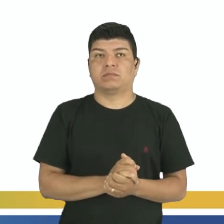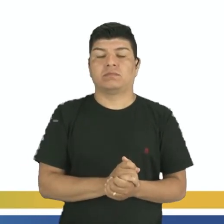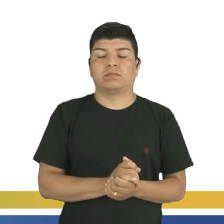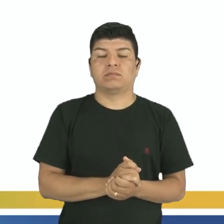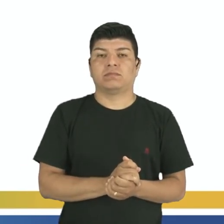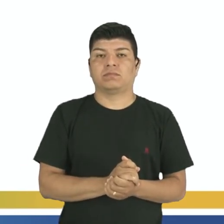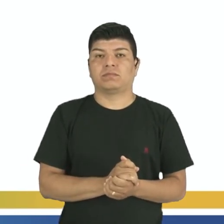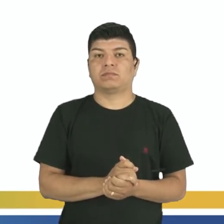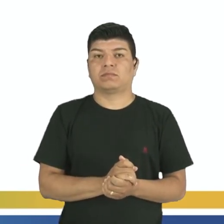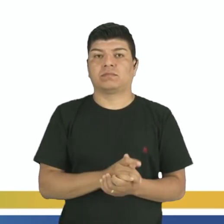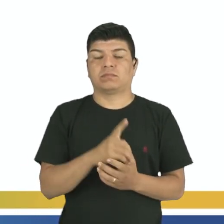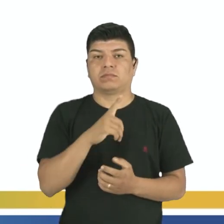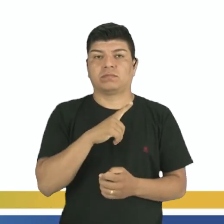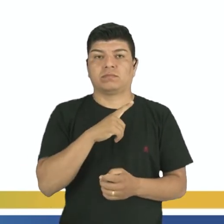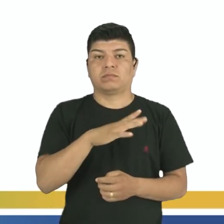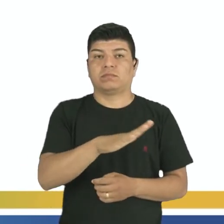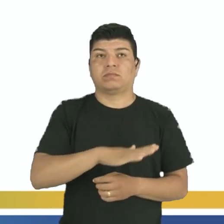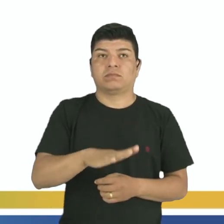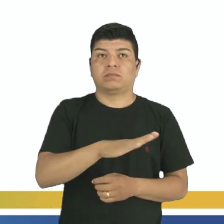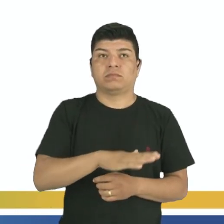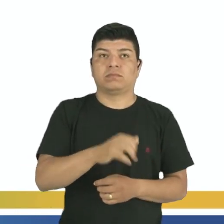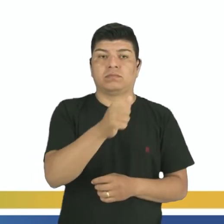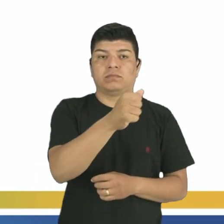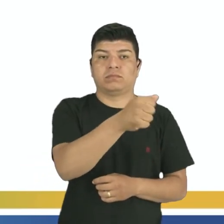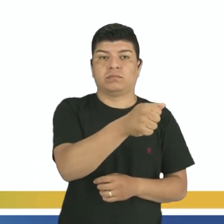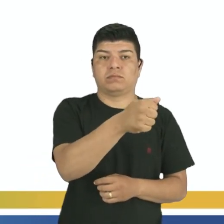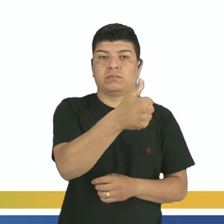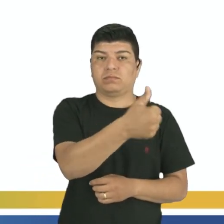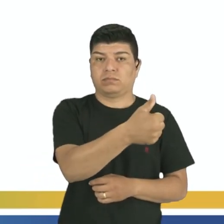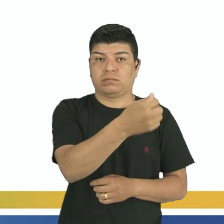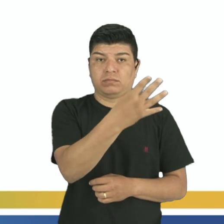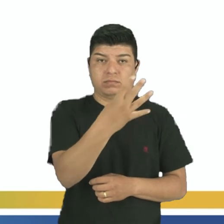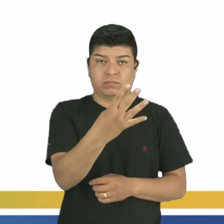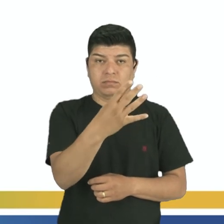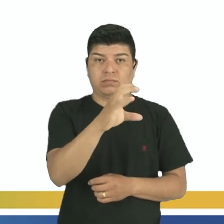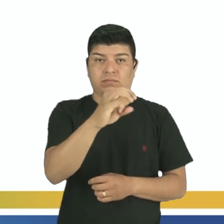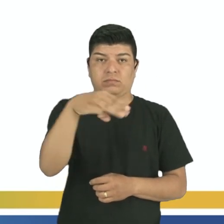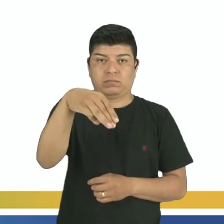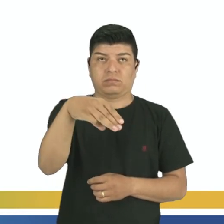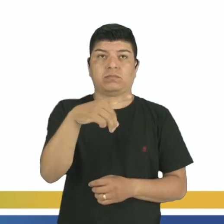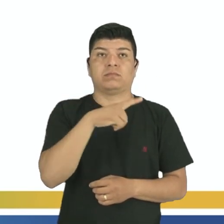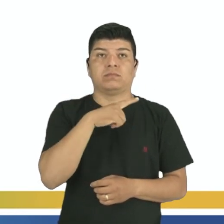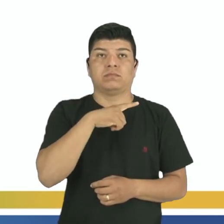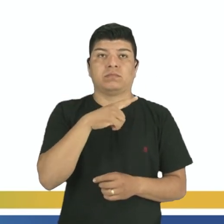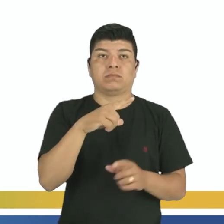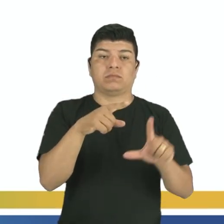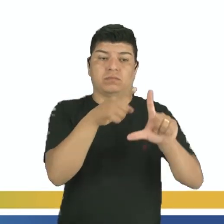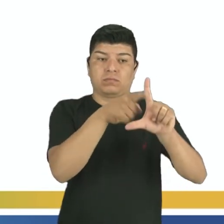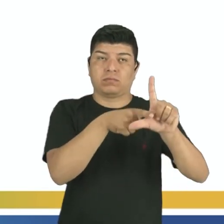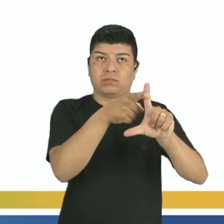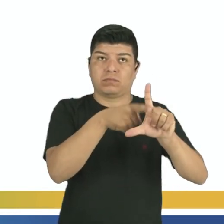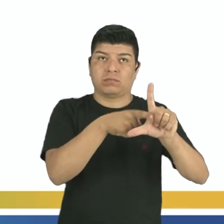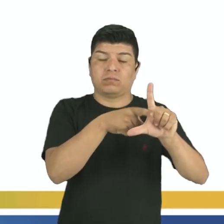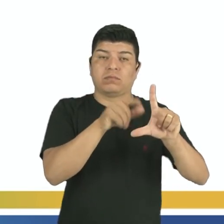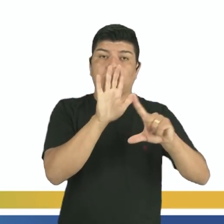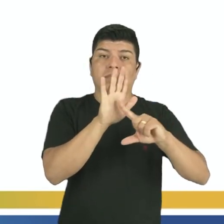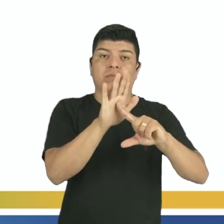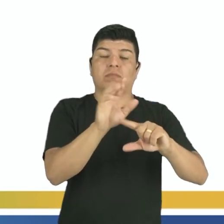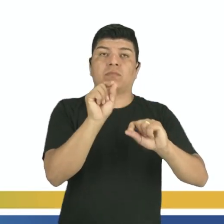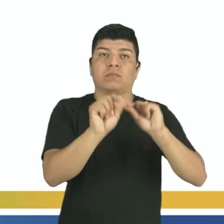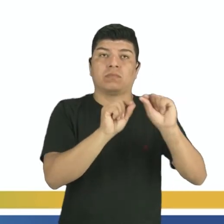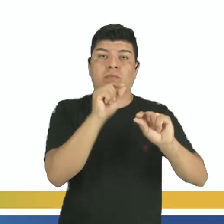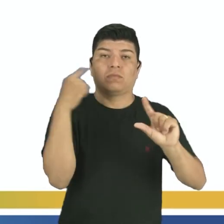Vamos lá. Nós temos uma base de 14 centímetros e este segmento aqui, ó, está representando